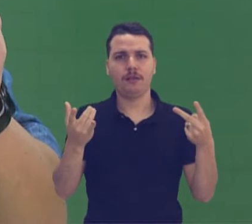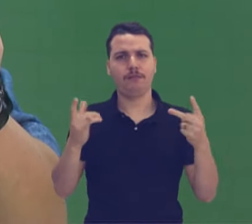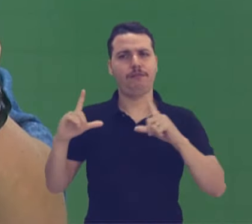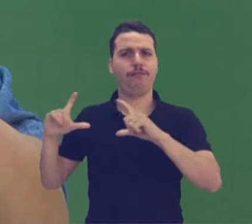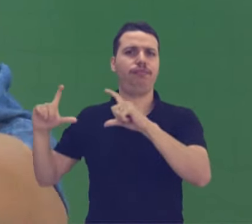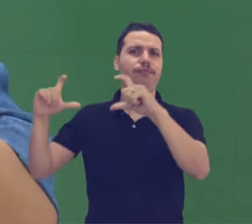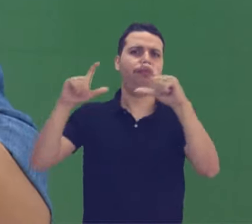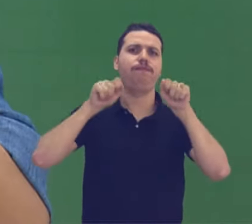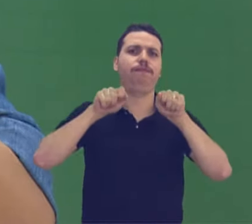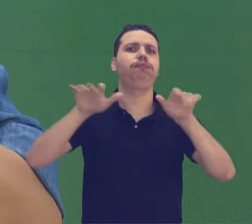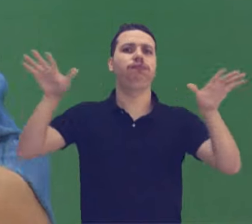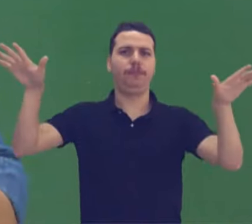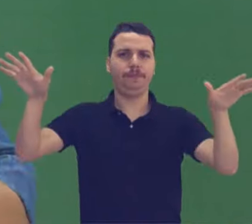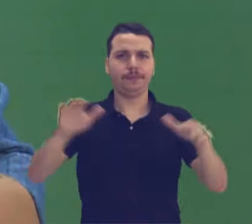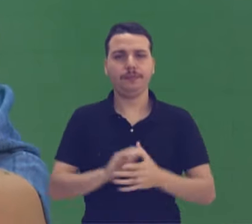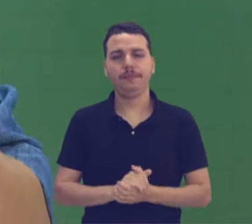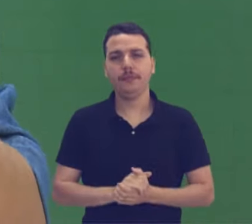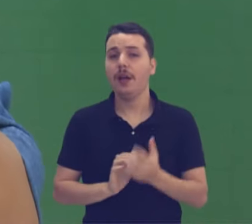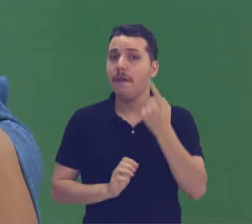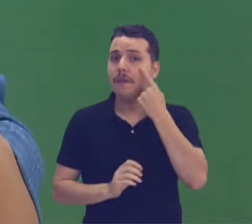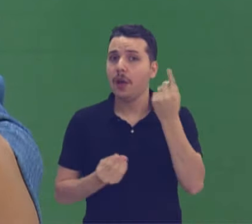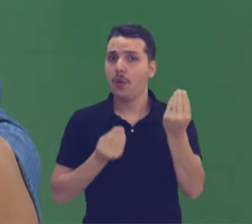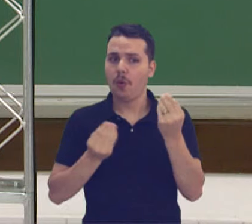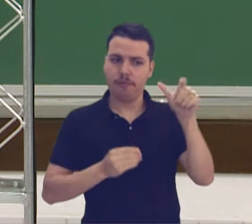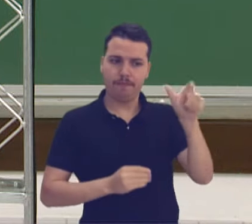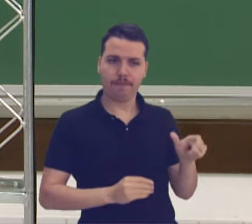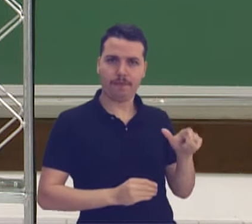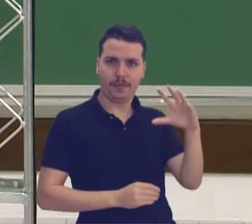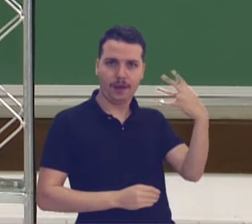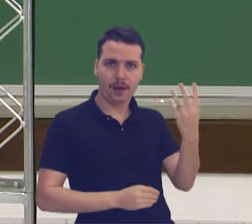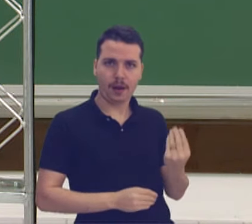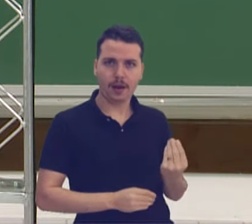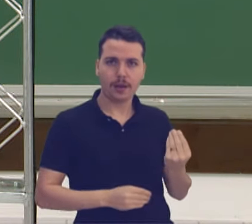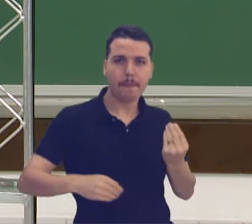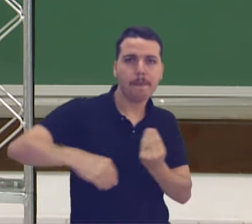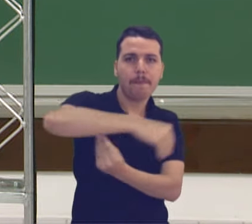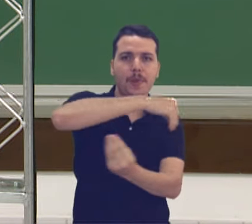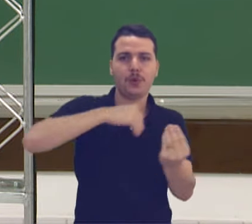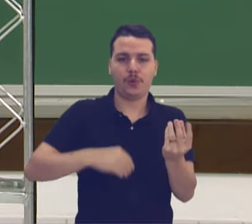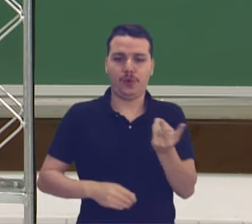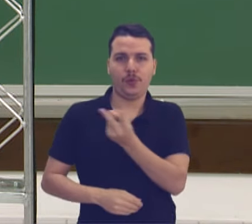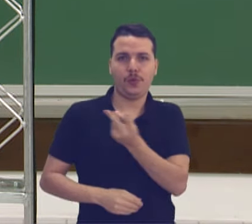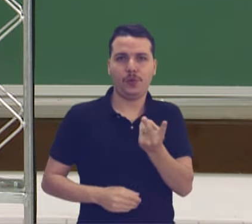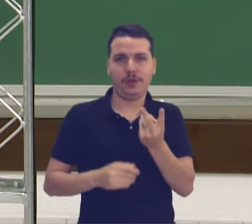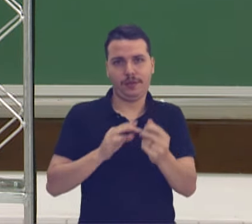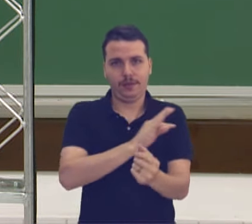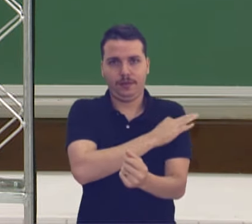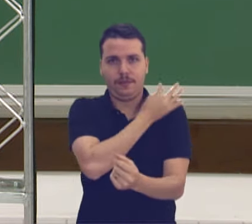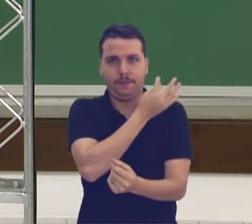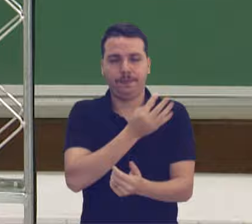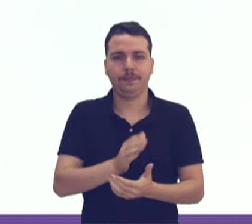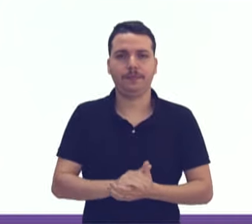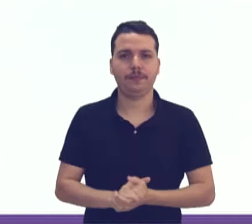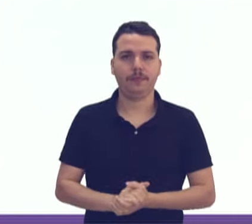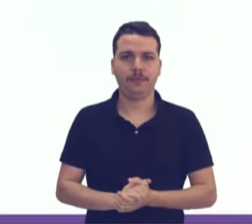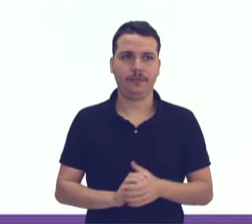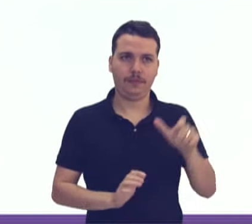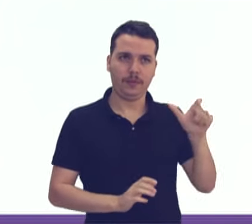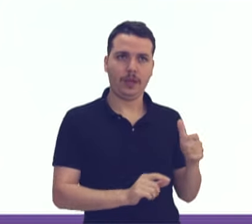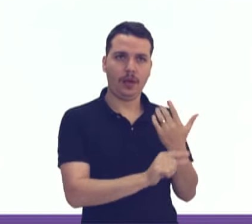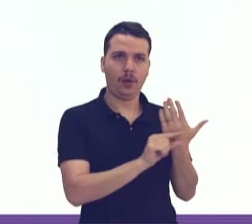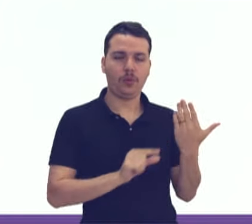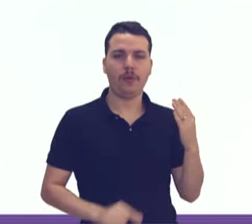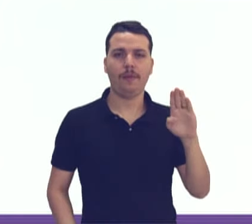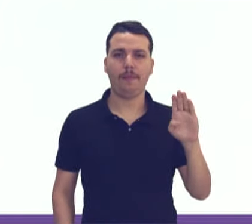popularidade da fotografia vamos ver como que esse artista ele mescla essas duas técnicas e o ben heine